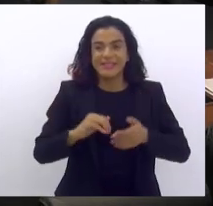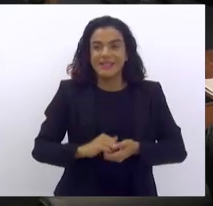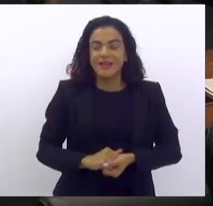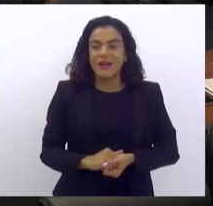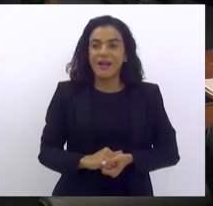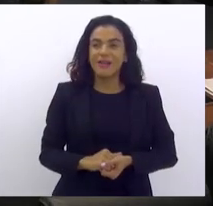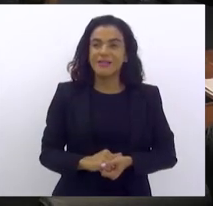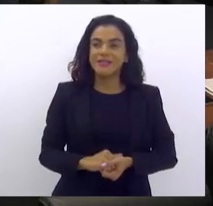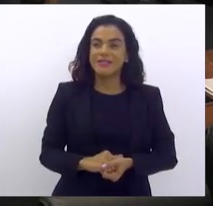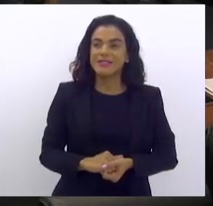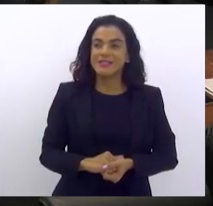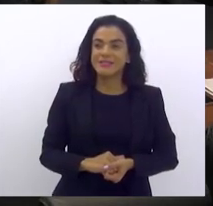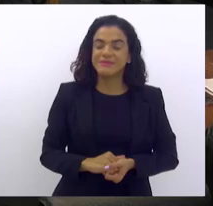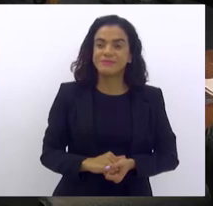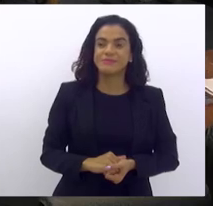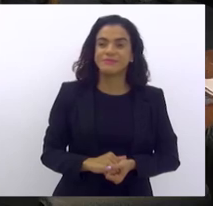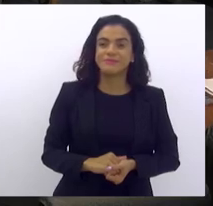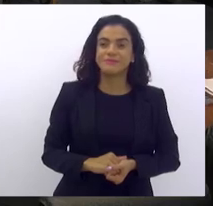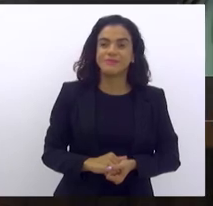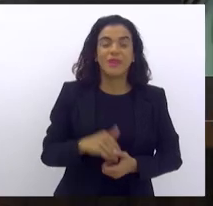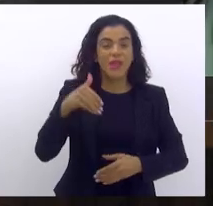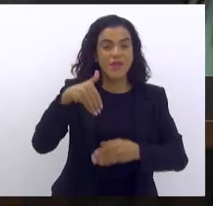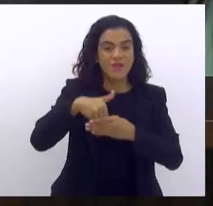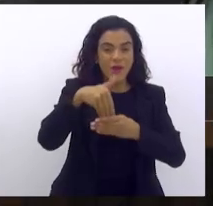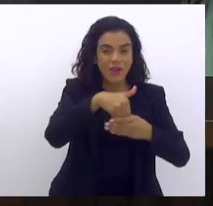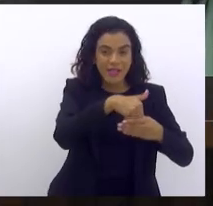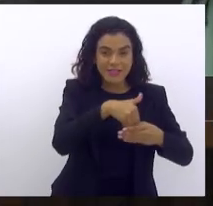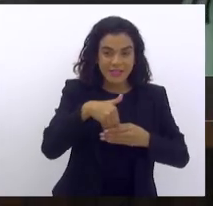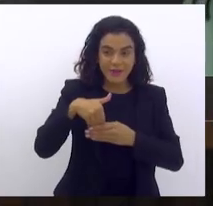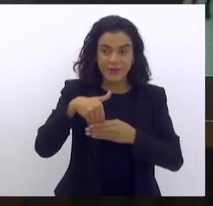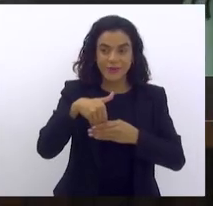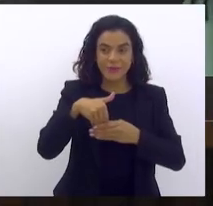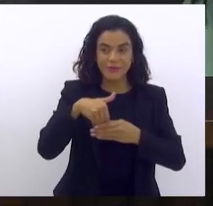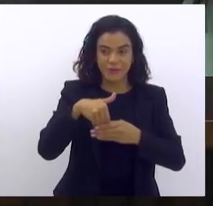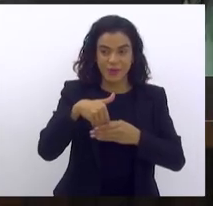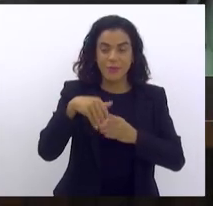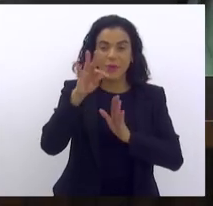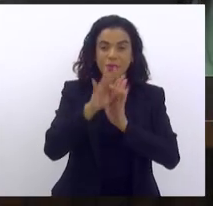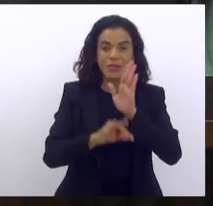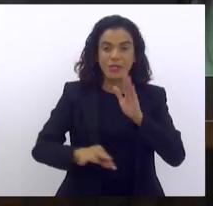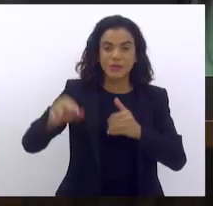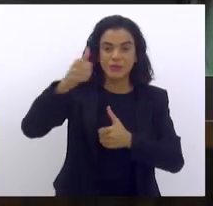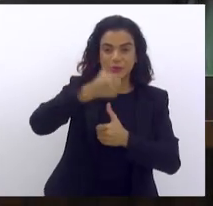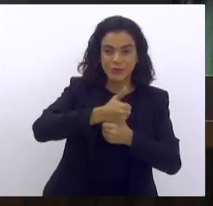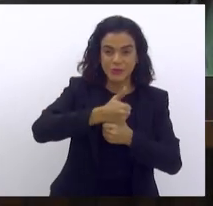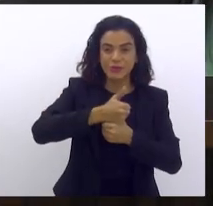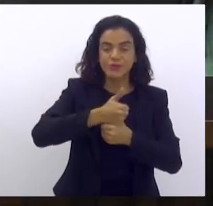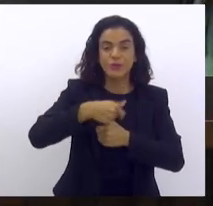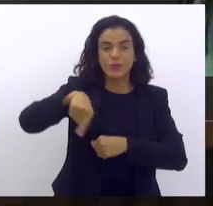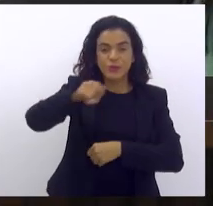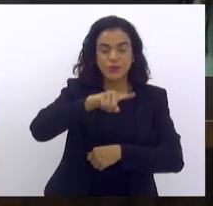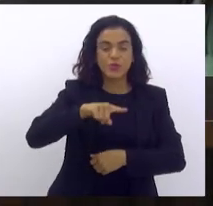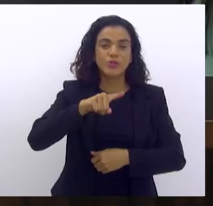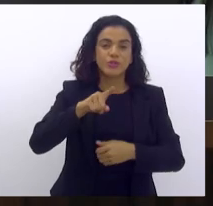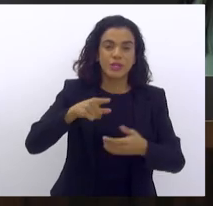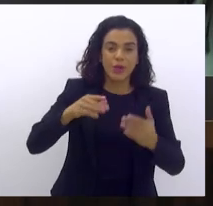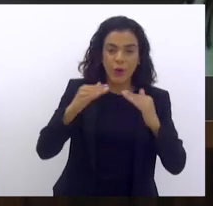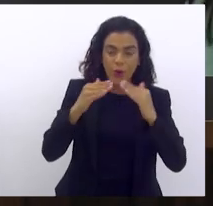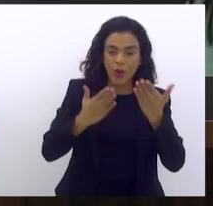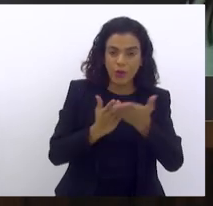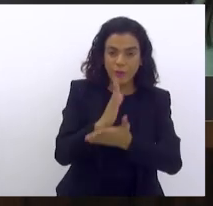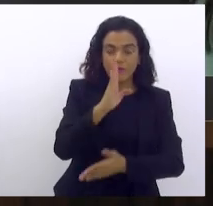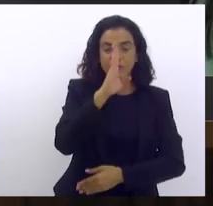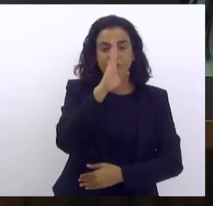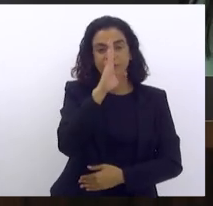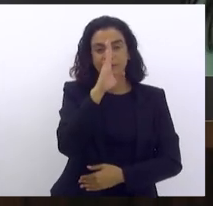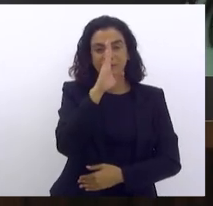pareceres emitidos, em votação pelo substitutivo, senhores que aprovam, permaneçam como